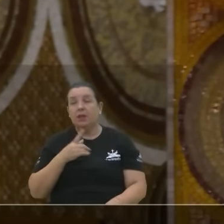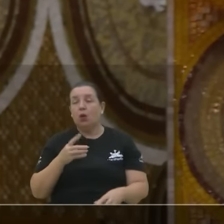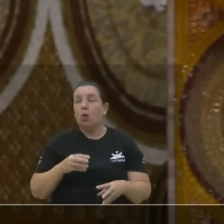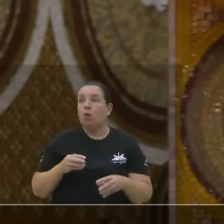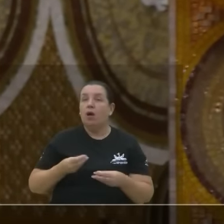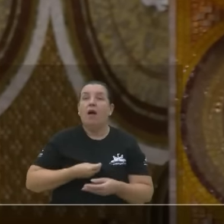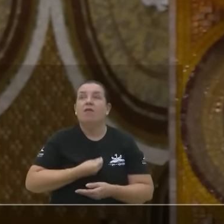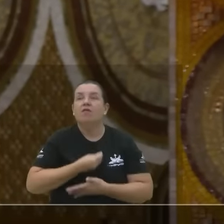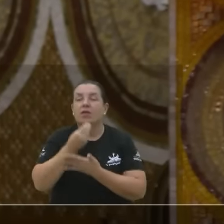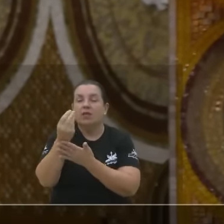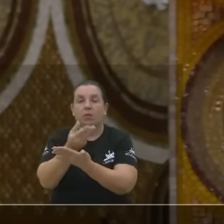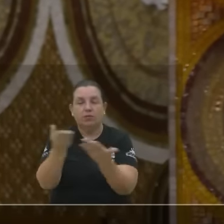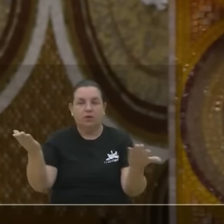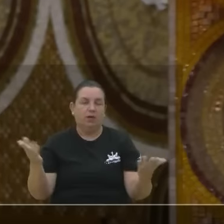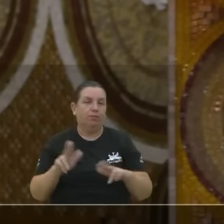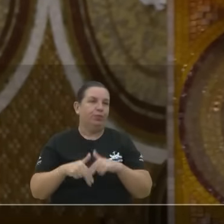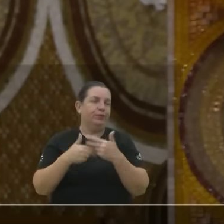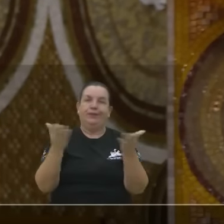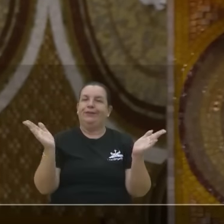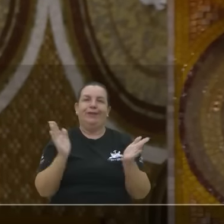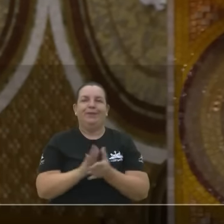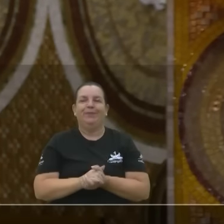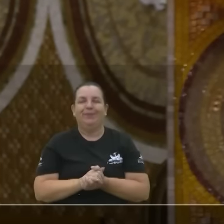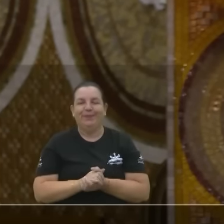a vida por você.